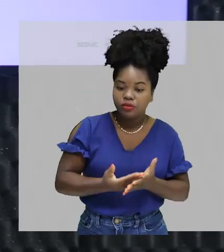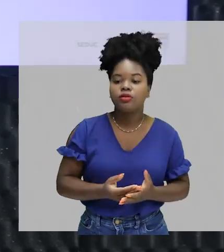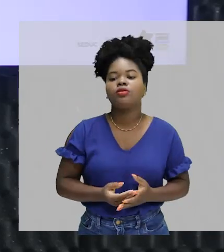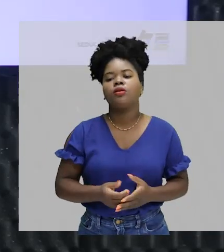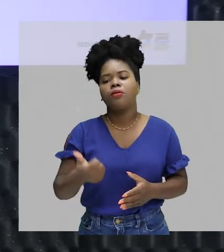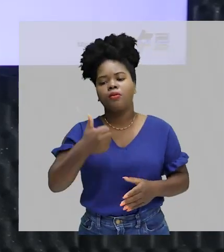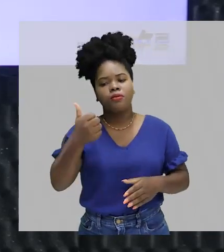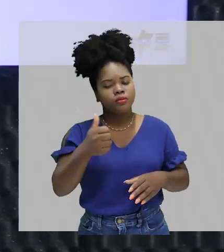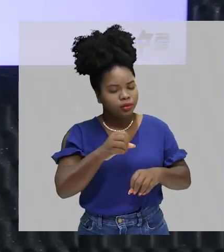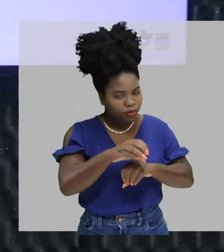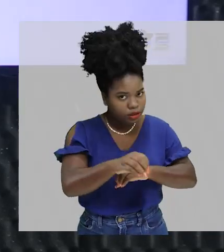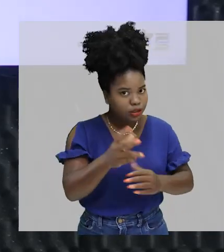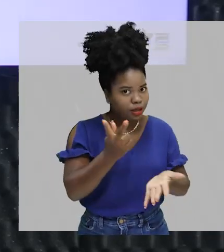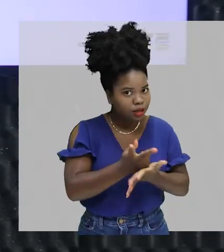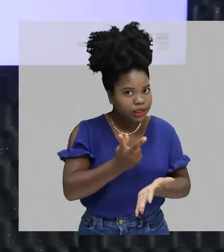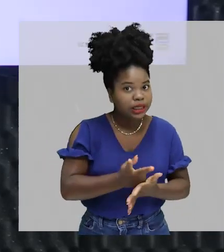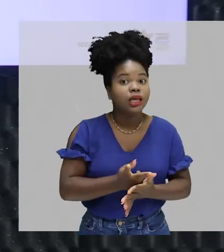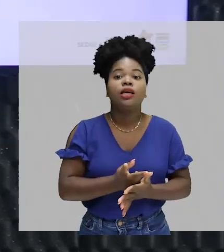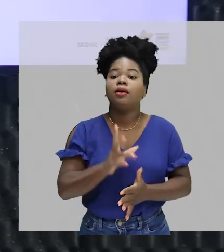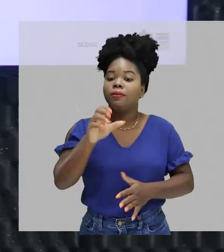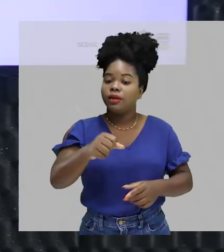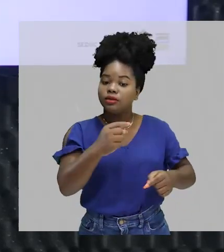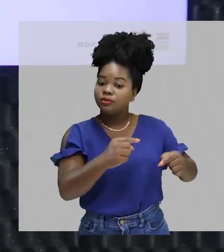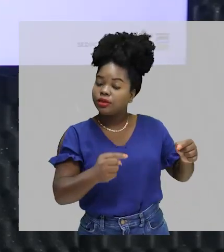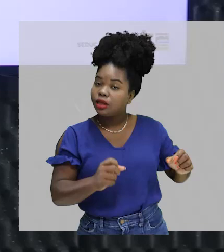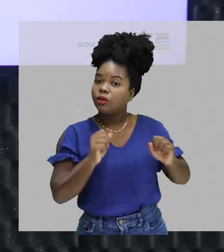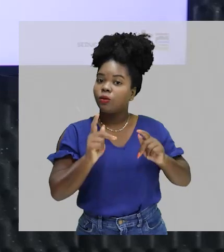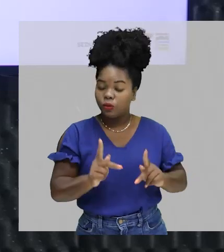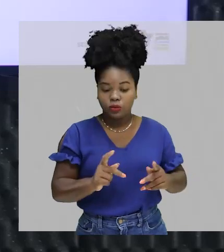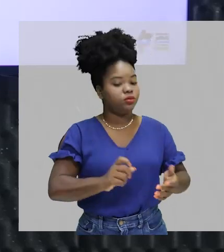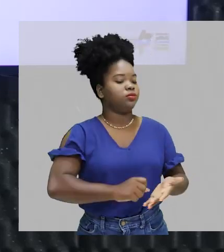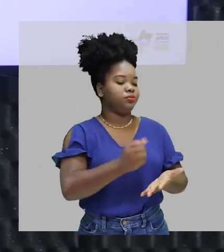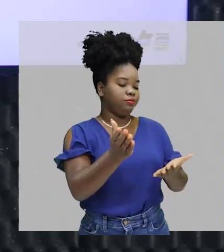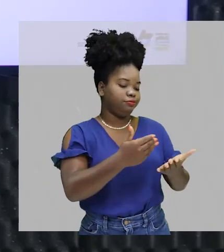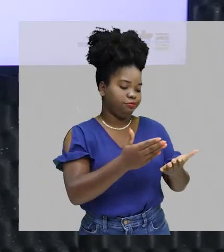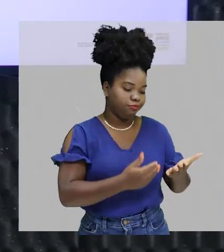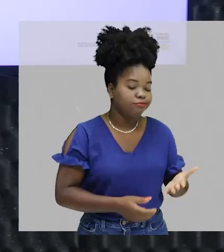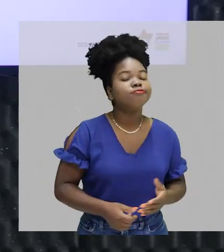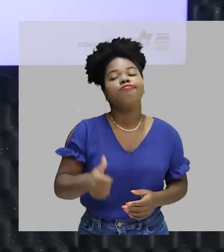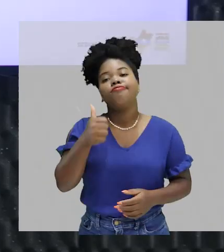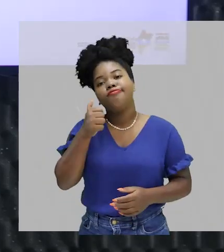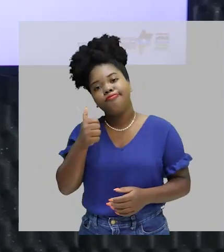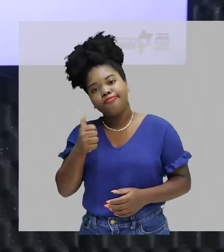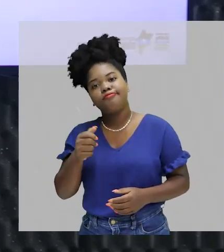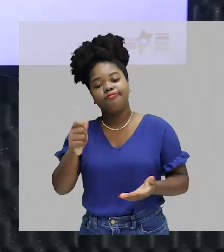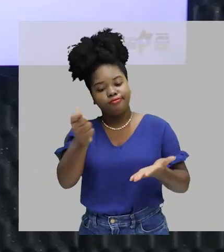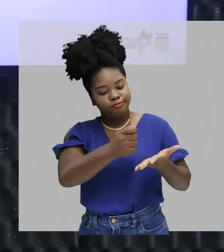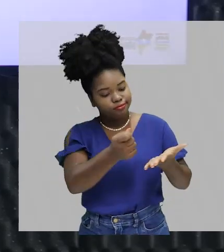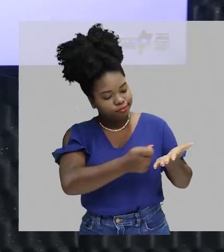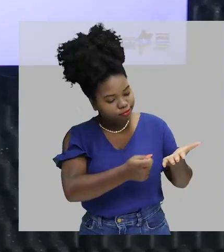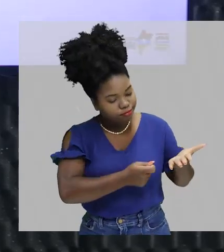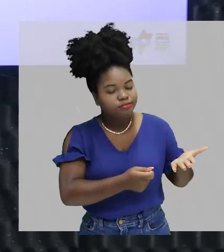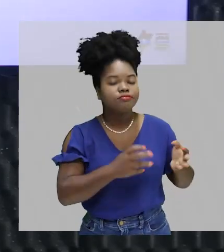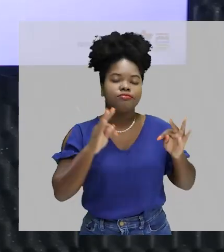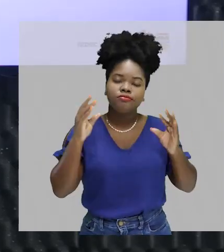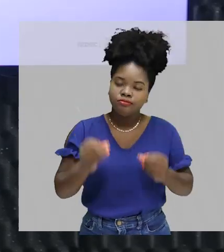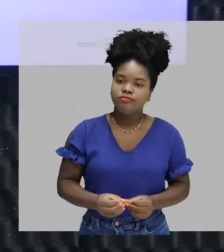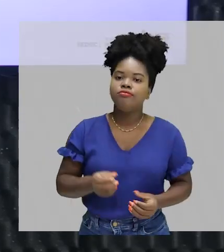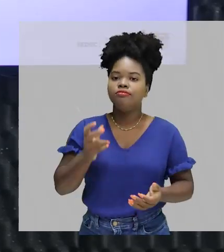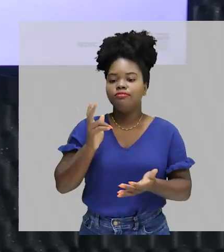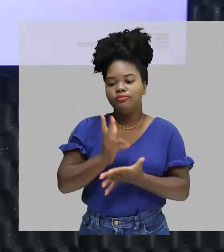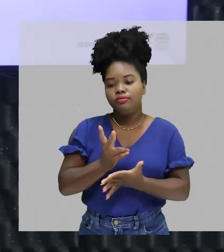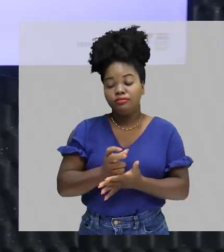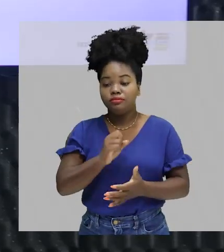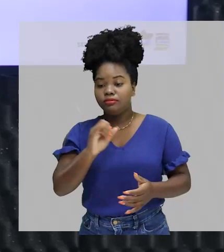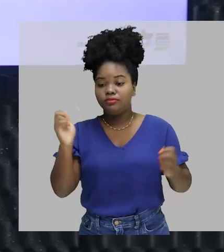Como primeira dica, olha só, caderno, lápis, caneta, borracha, para você fazer suas devidas anotações. E sempre que for possível, né, faça o